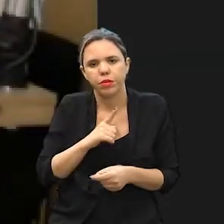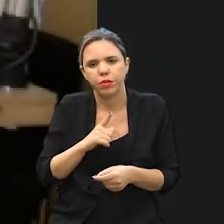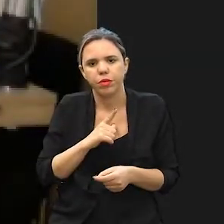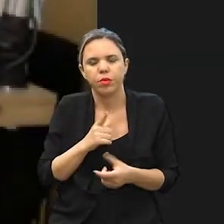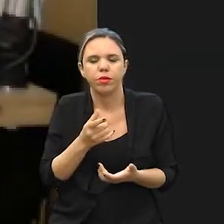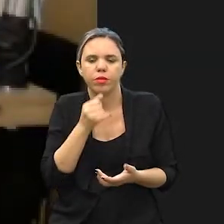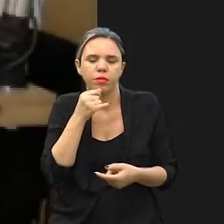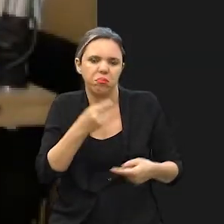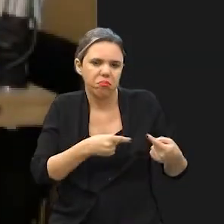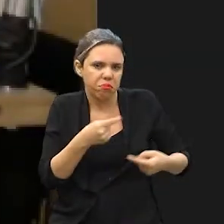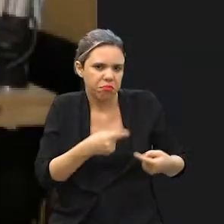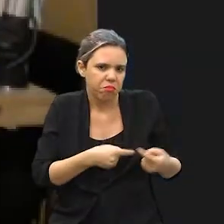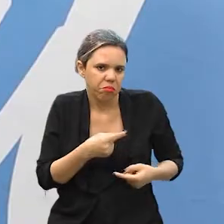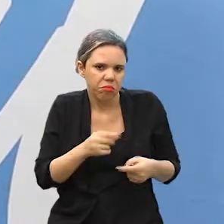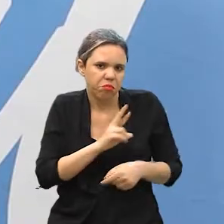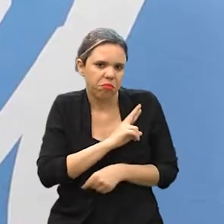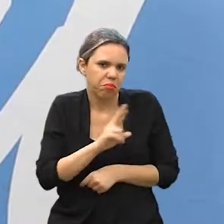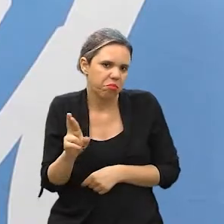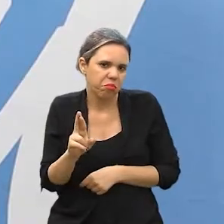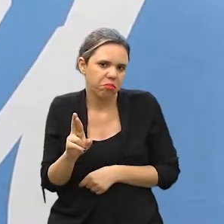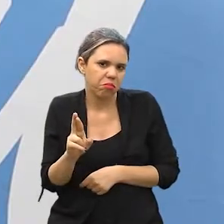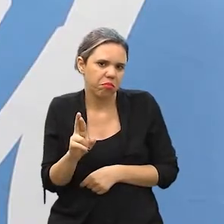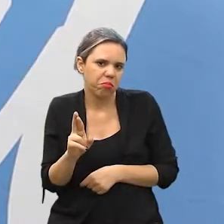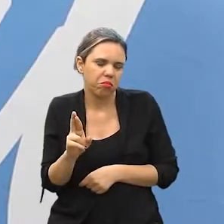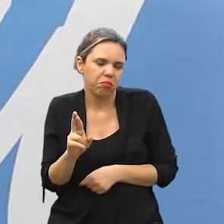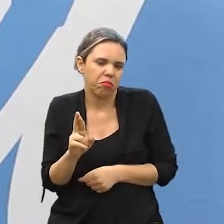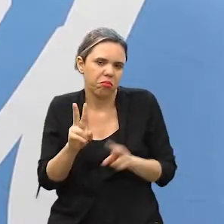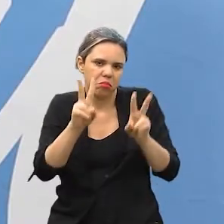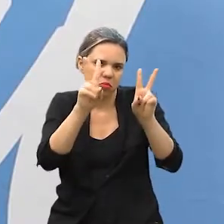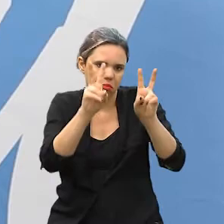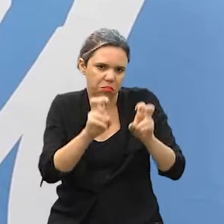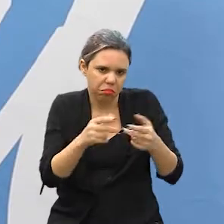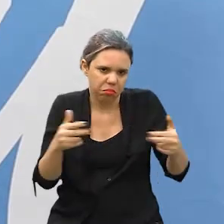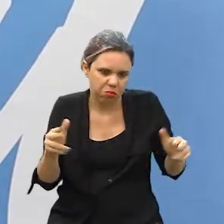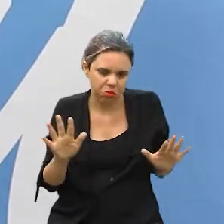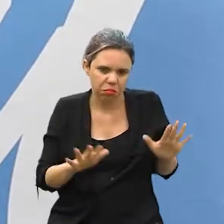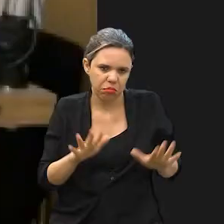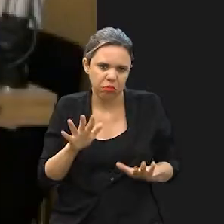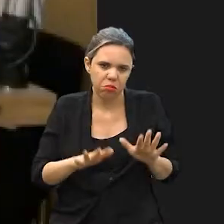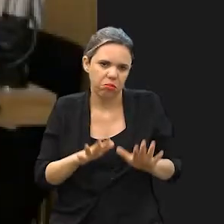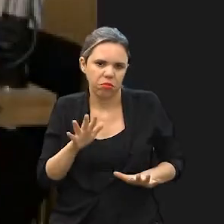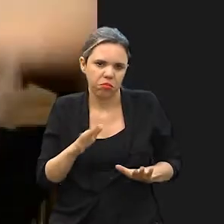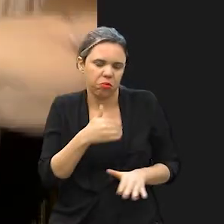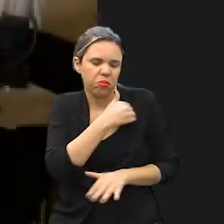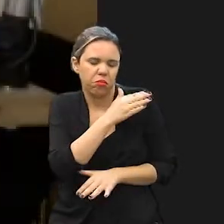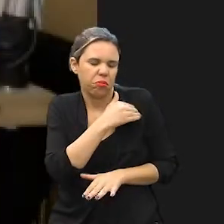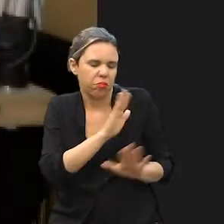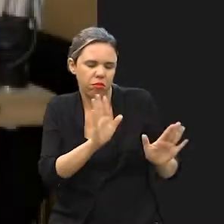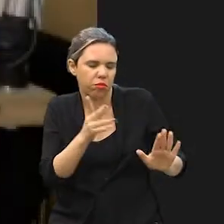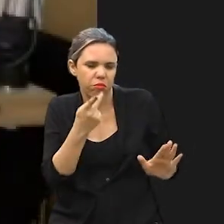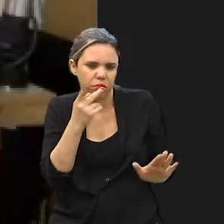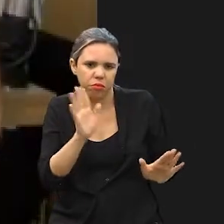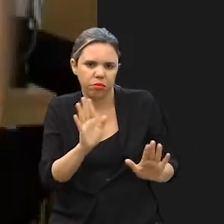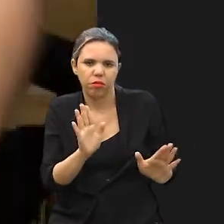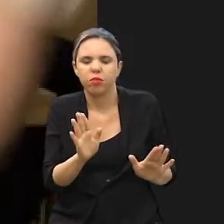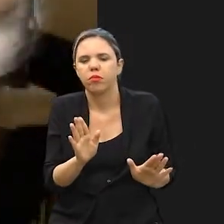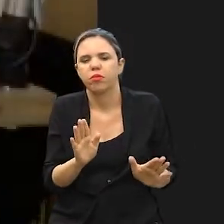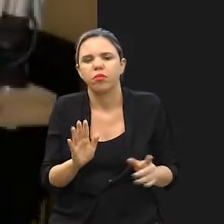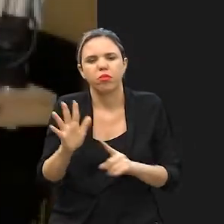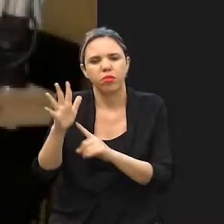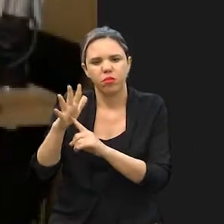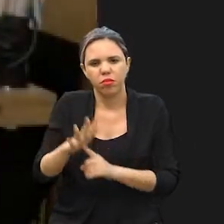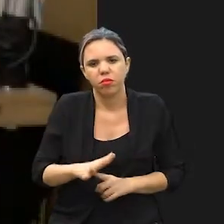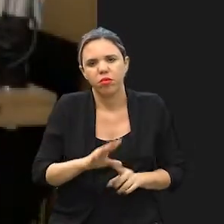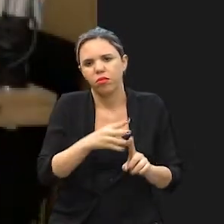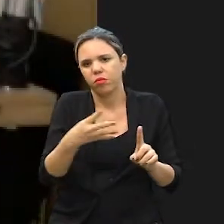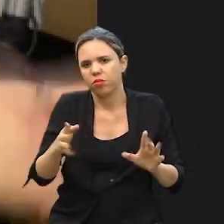cunho político ou religioso, ou alguns assuntos tabus que tem a ver com preconceito, homofobia, essas